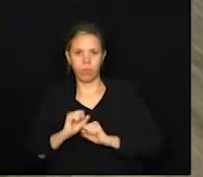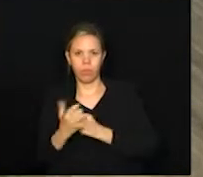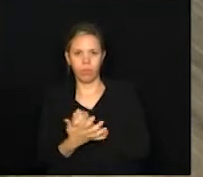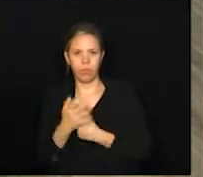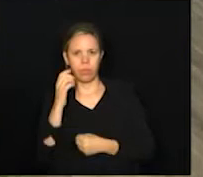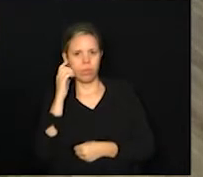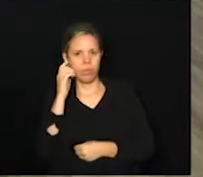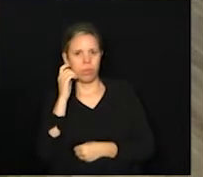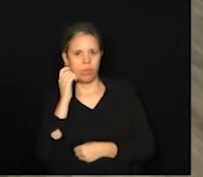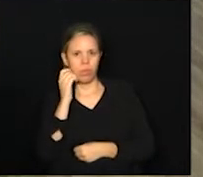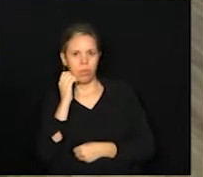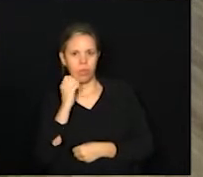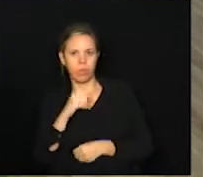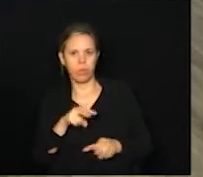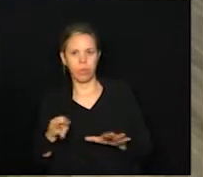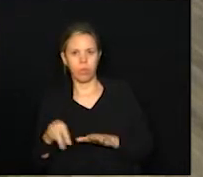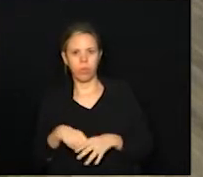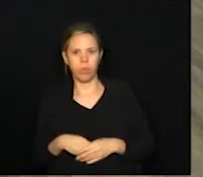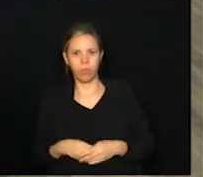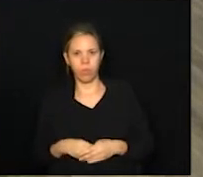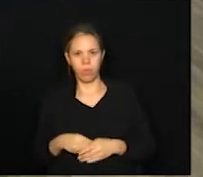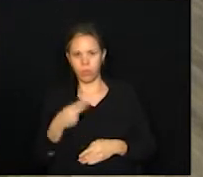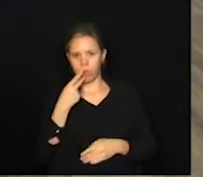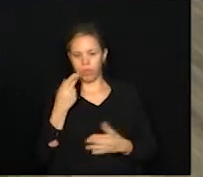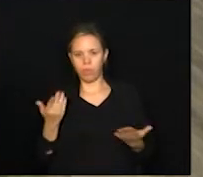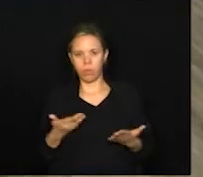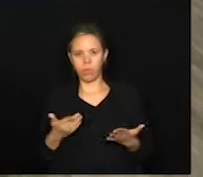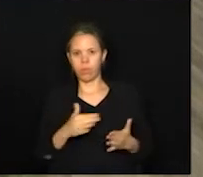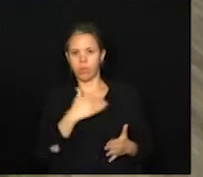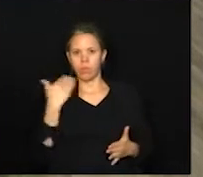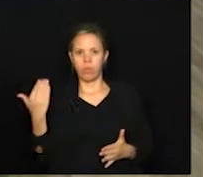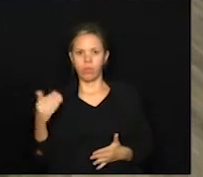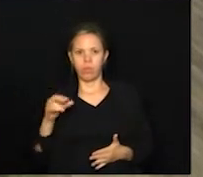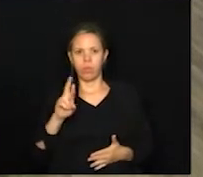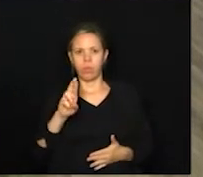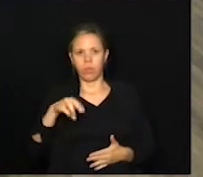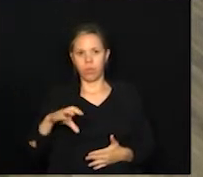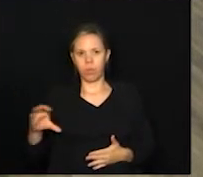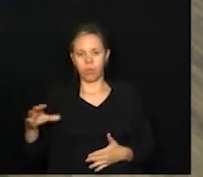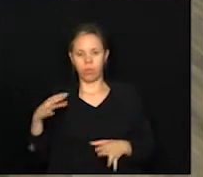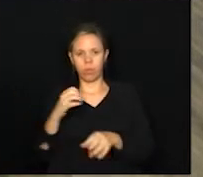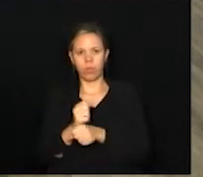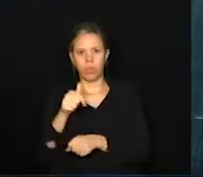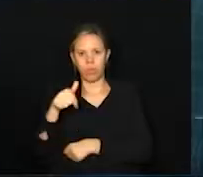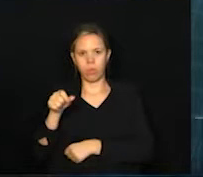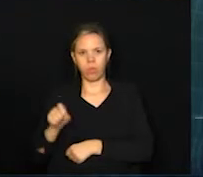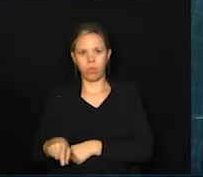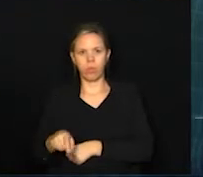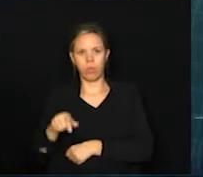para a doença nesta semana. Vamos falar agora dos óbitos na RMC. São